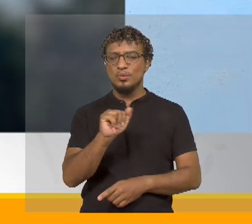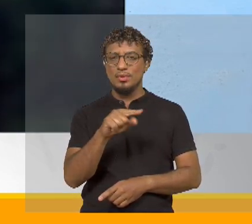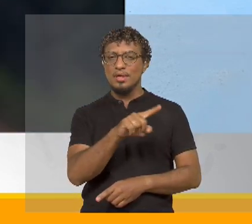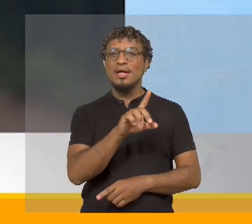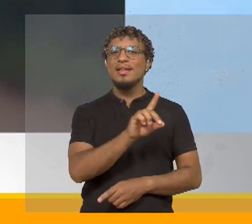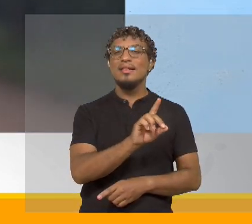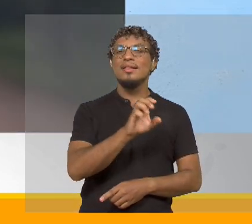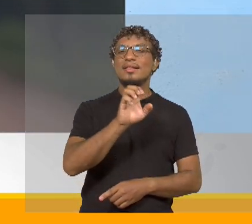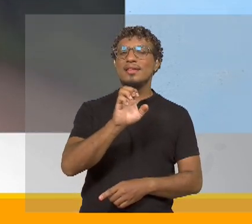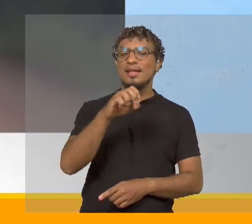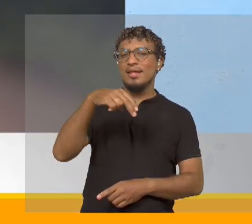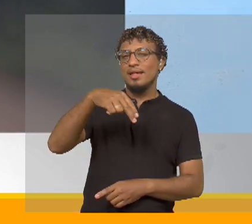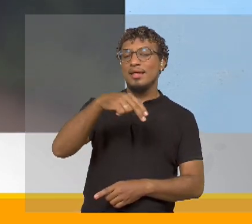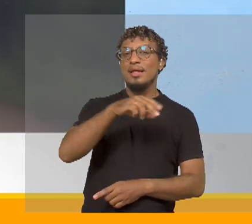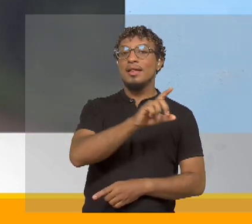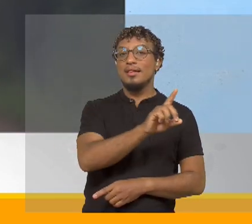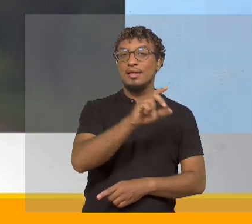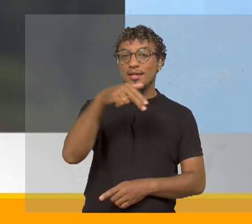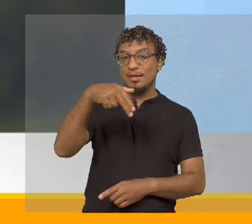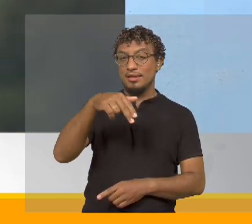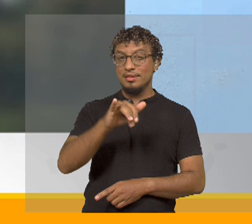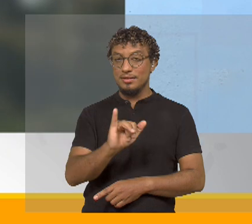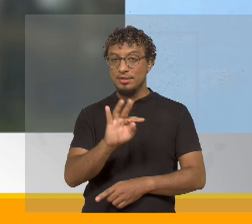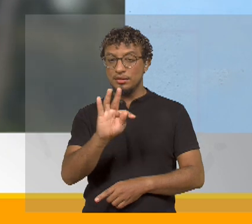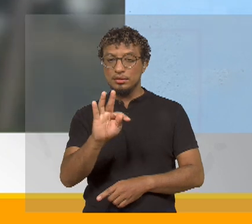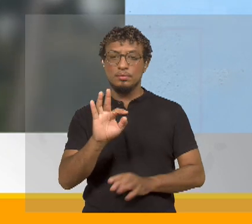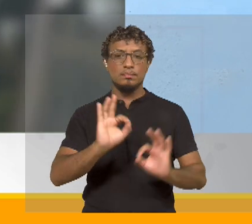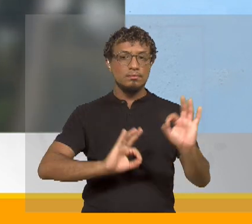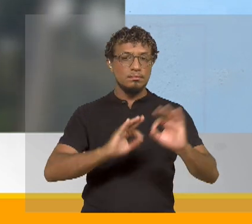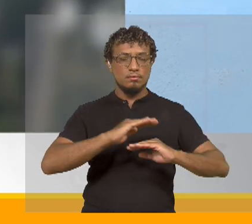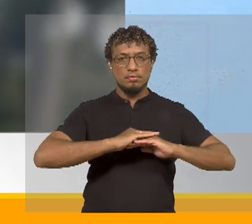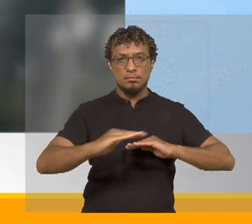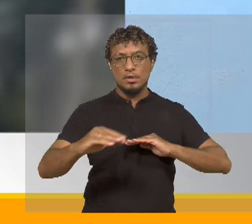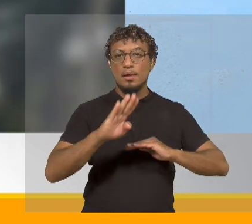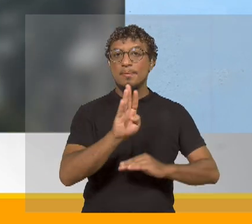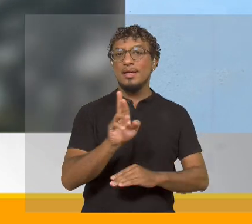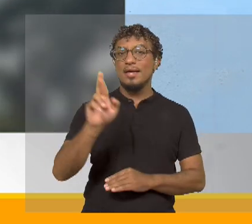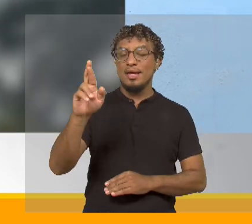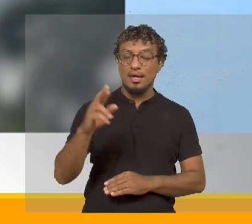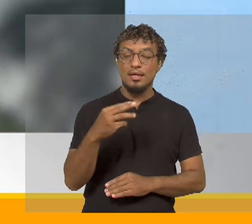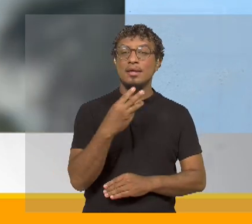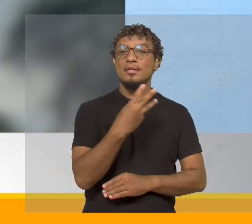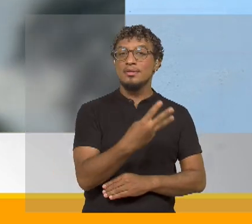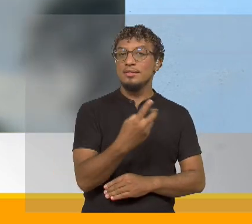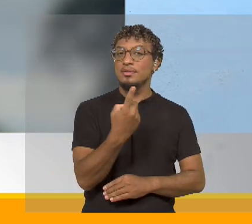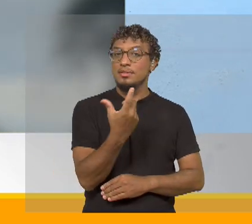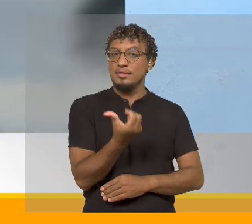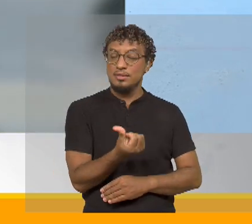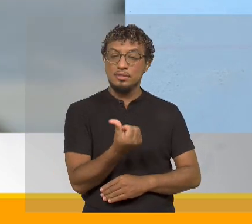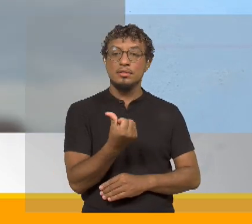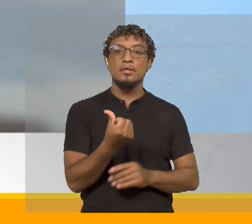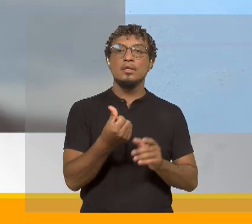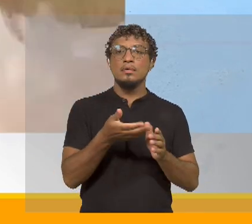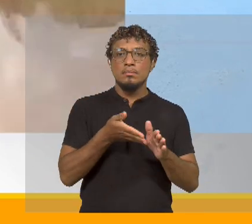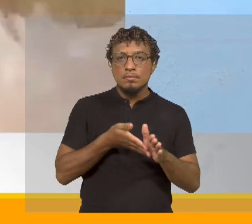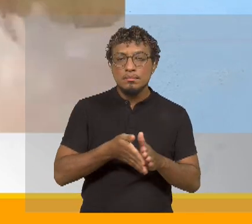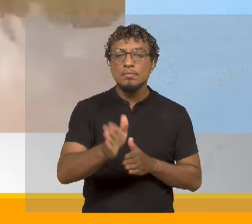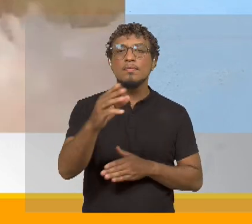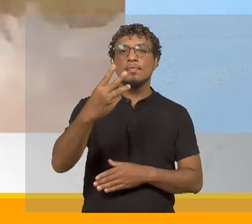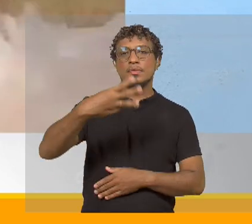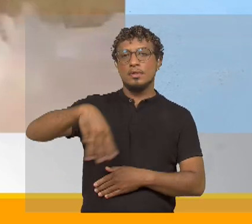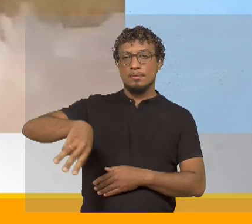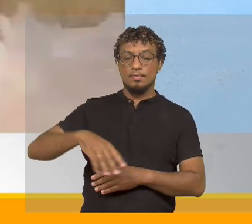do pavimento e da sinalização horizontal e vertical da BR-316, que passa pelo Maranhão.